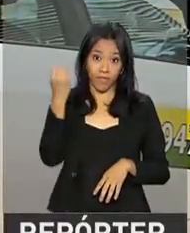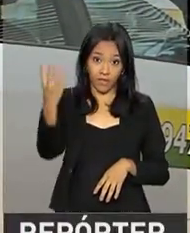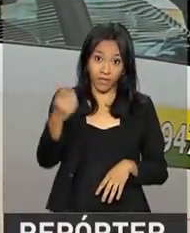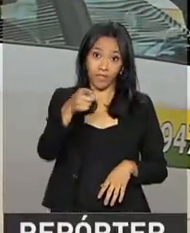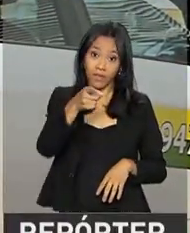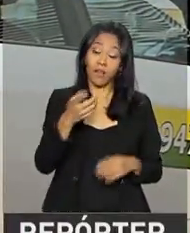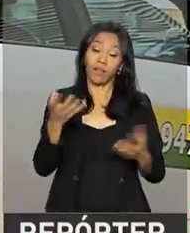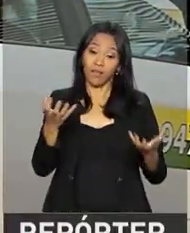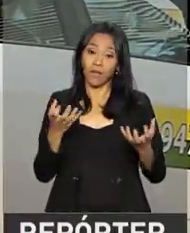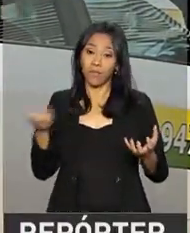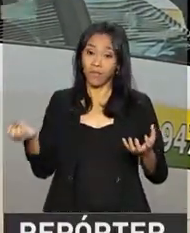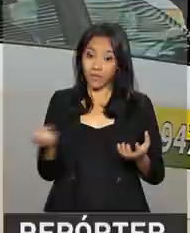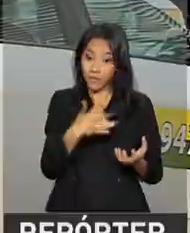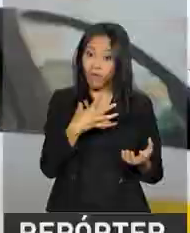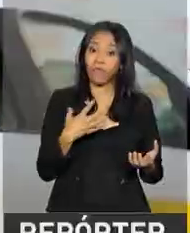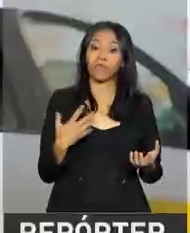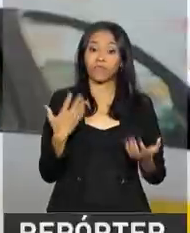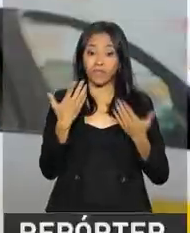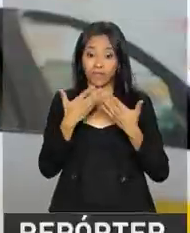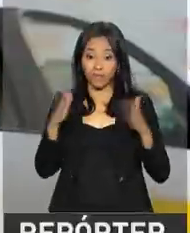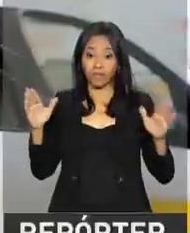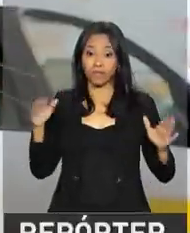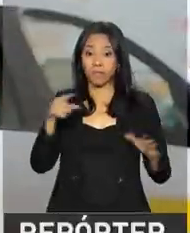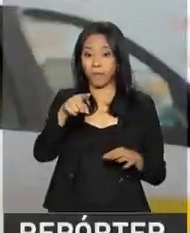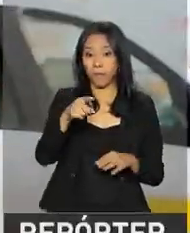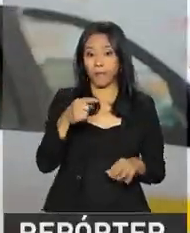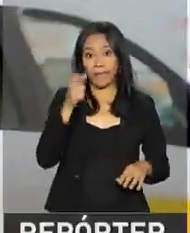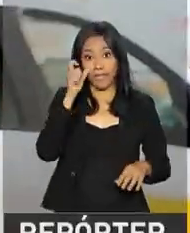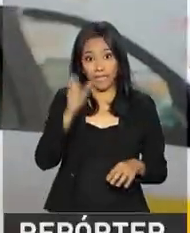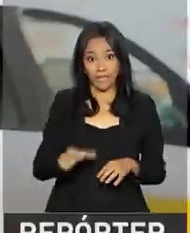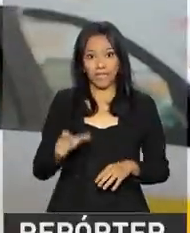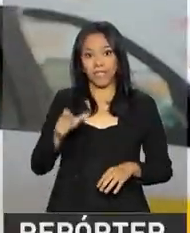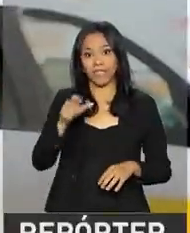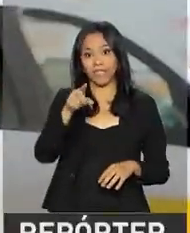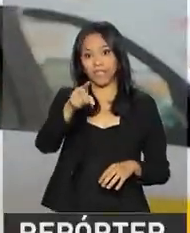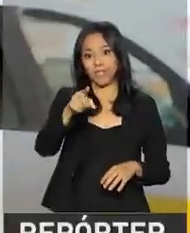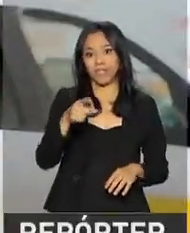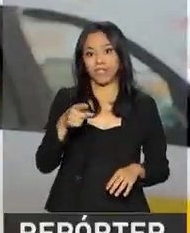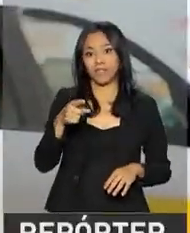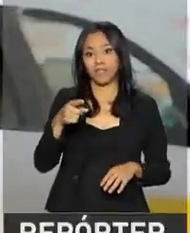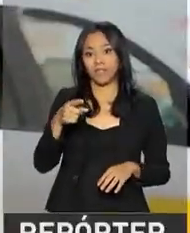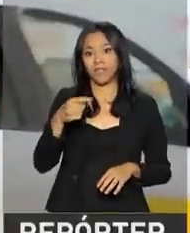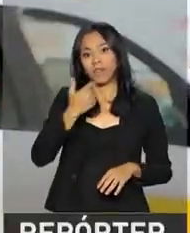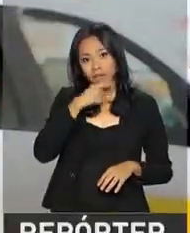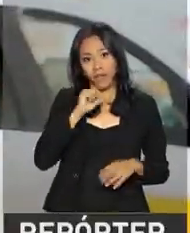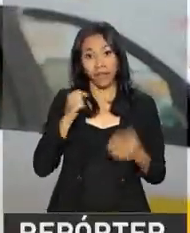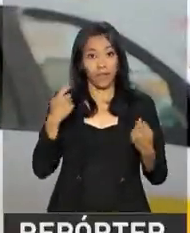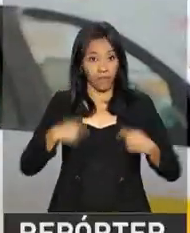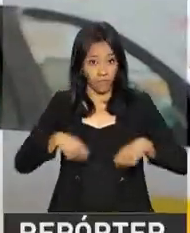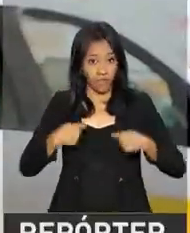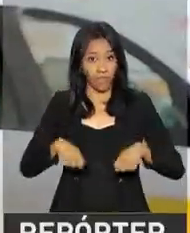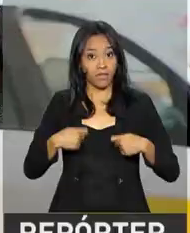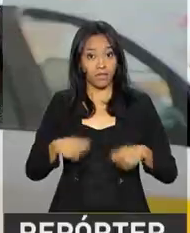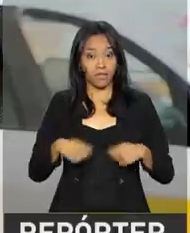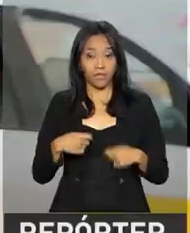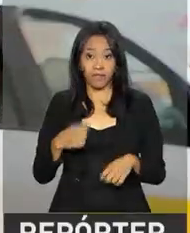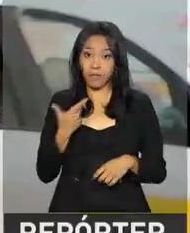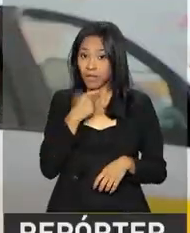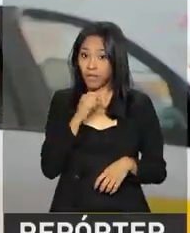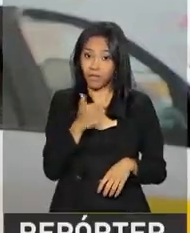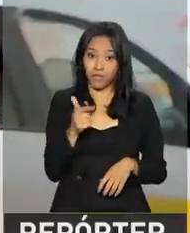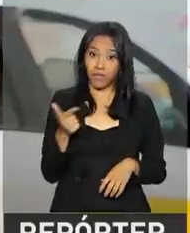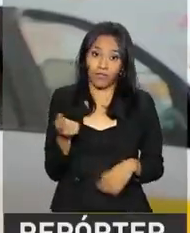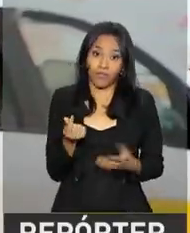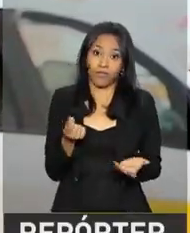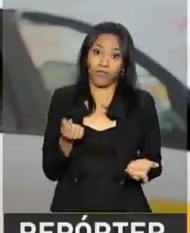com as novas possibilidades muito interessante muito viável para quem realmente precisa pra quem não tem condições